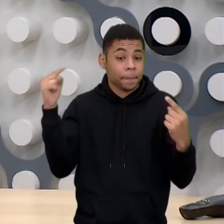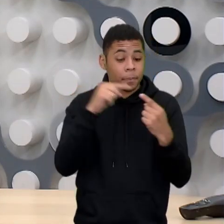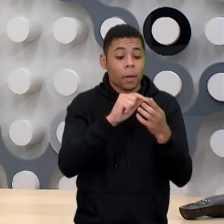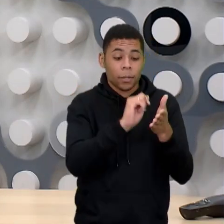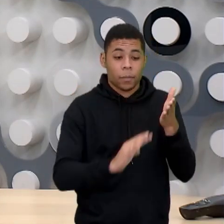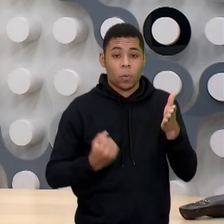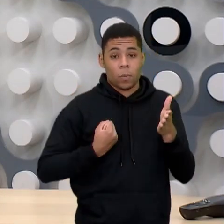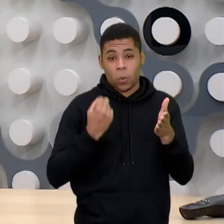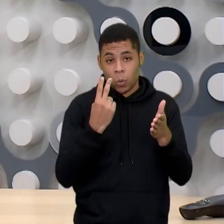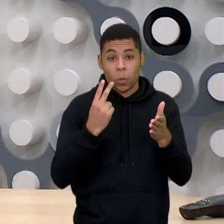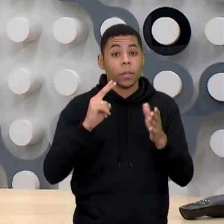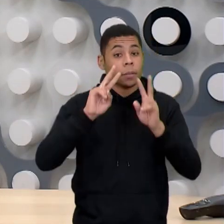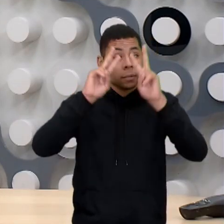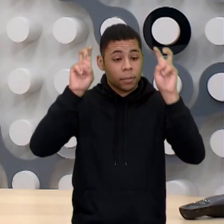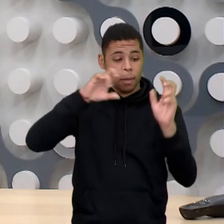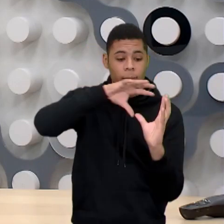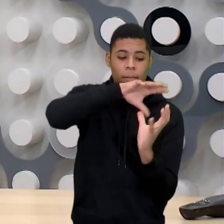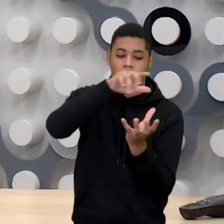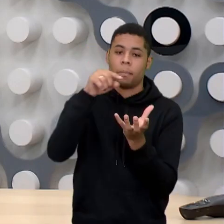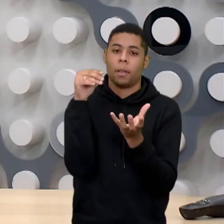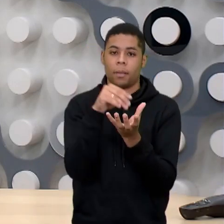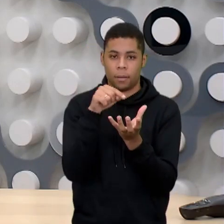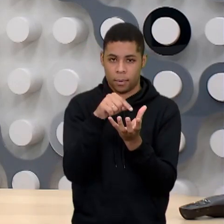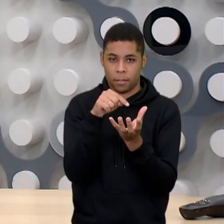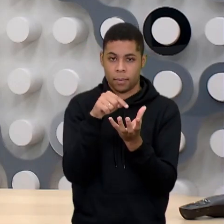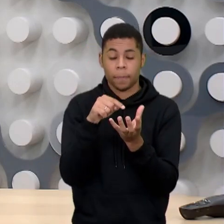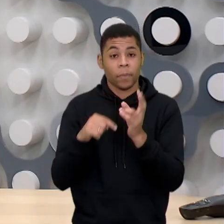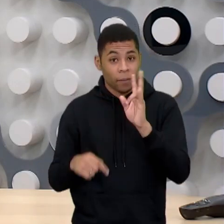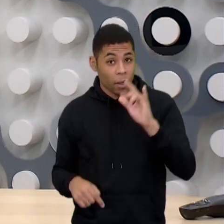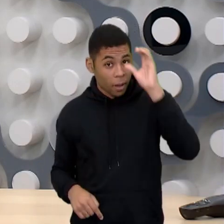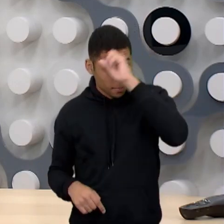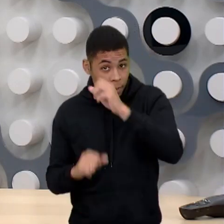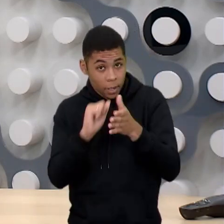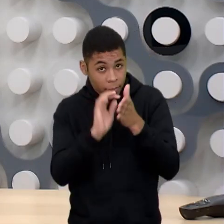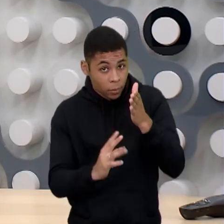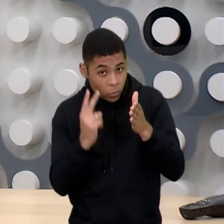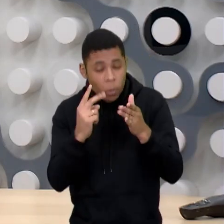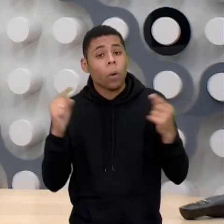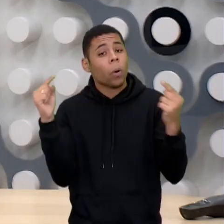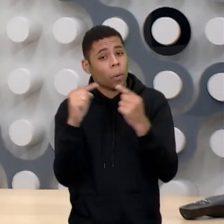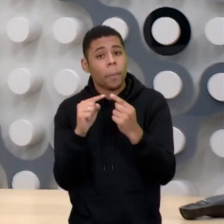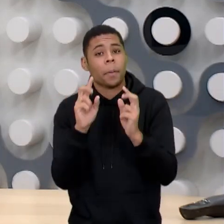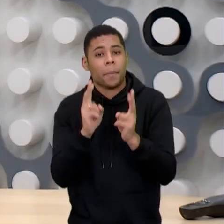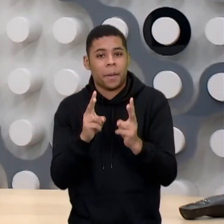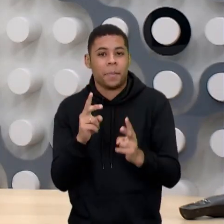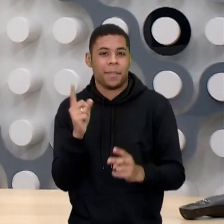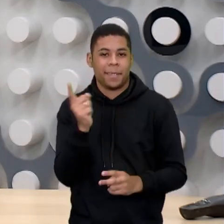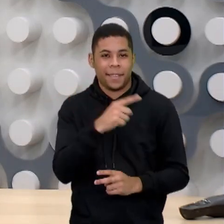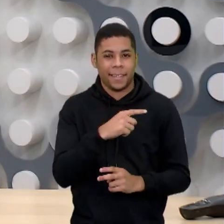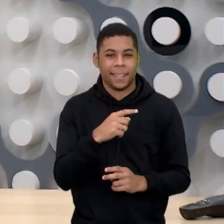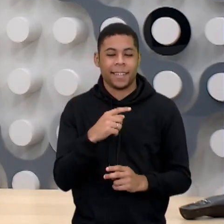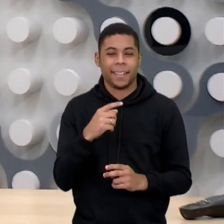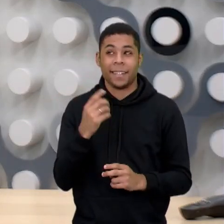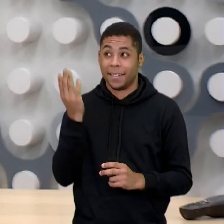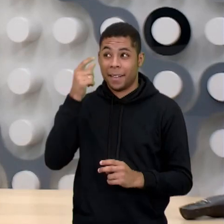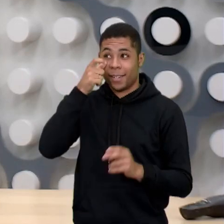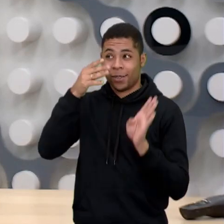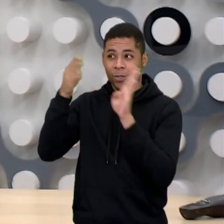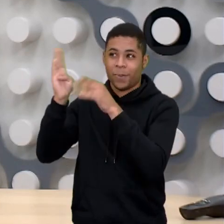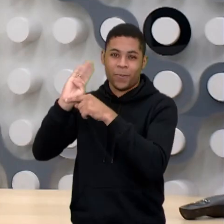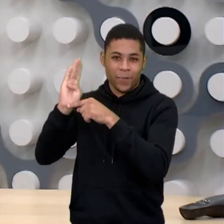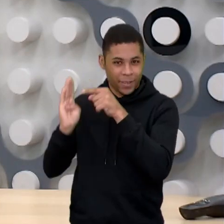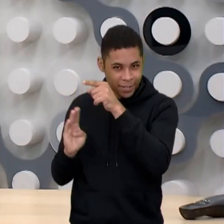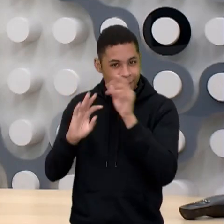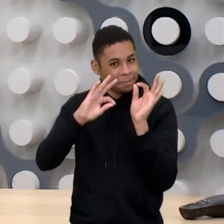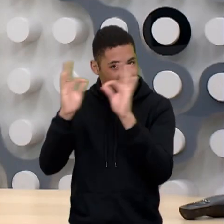do planeta. Então, basicamente, o que nós veremos da atividade 2 está relacionado no que nós vemos aí, o que nós vimos aí no vídeo, né?